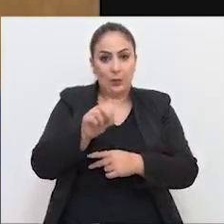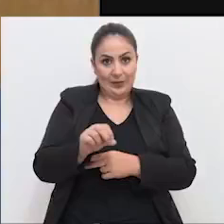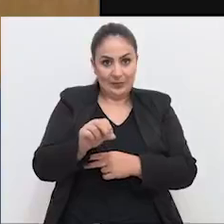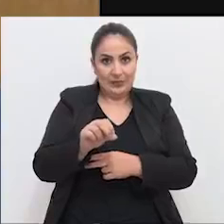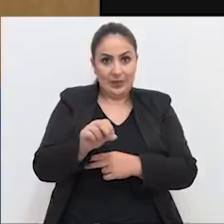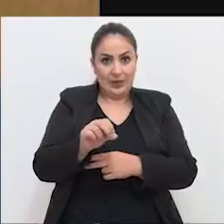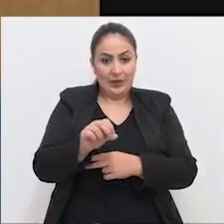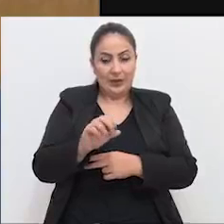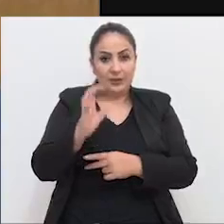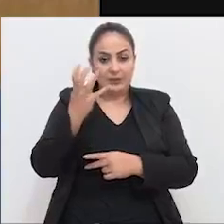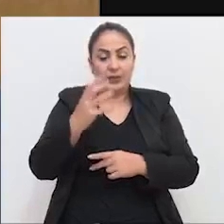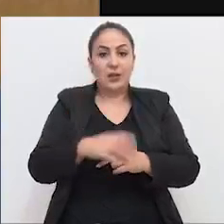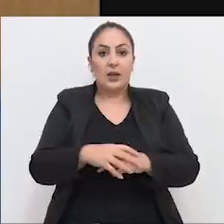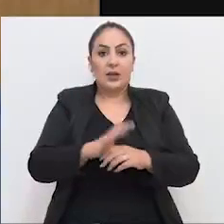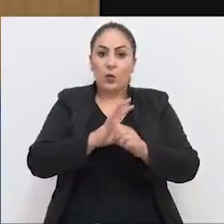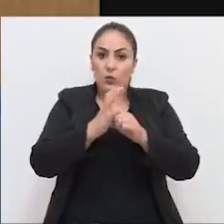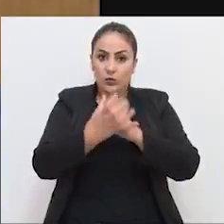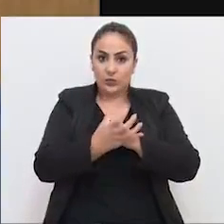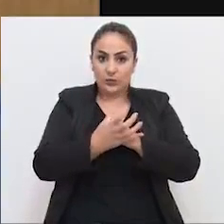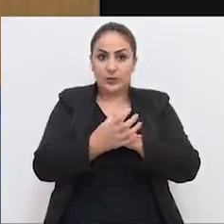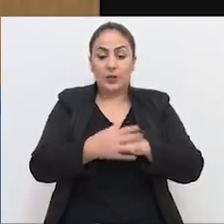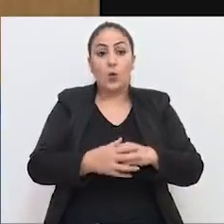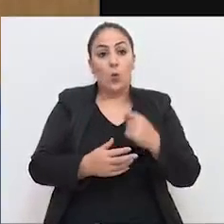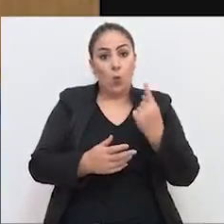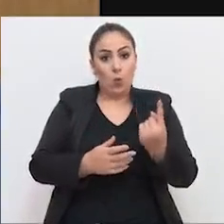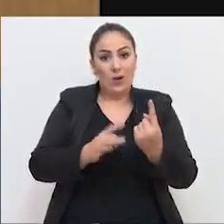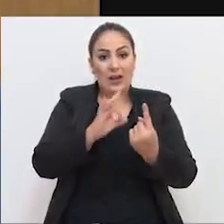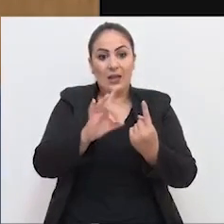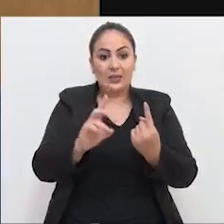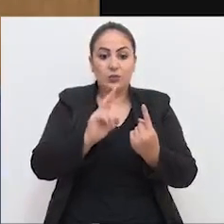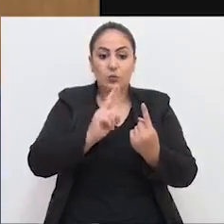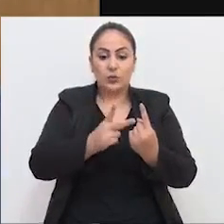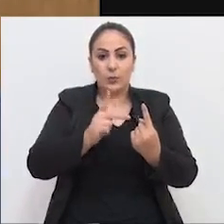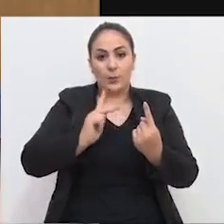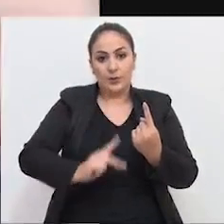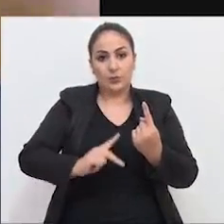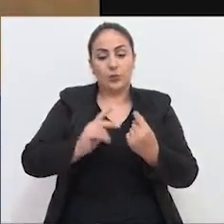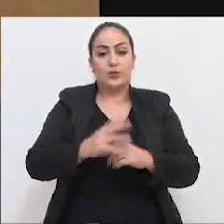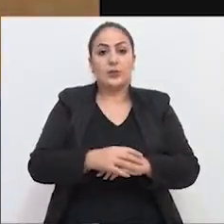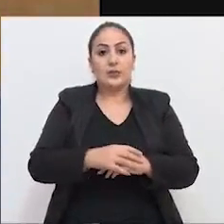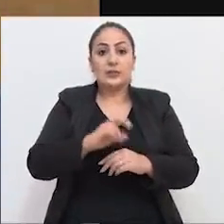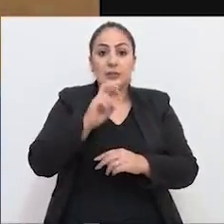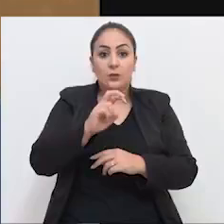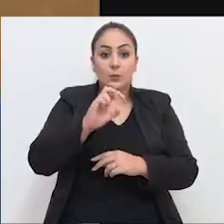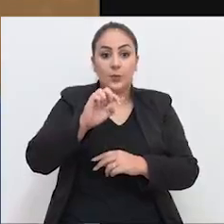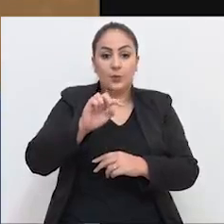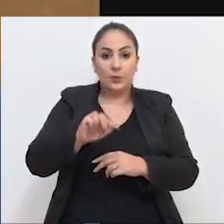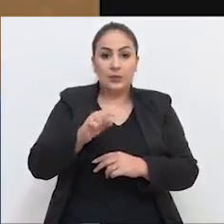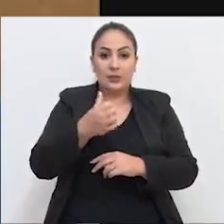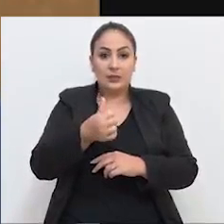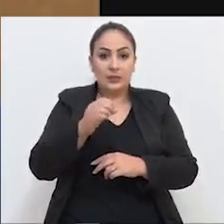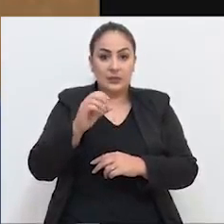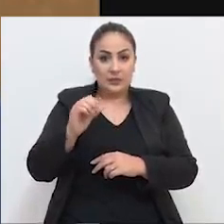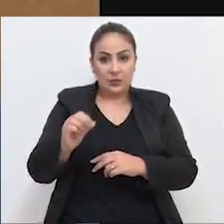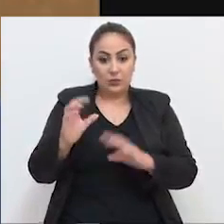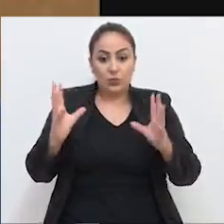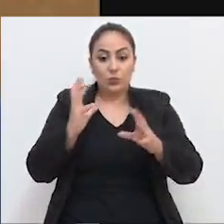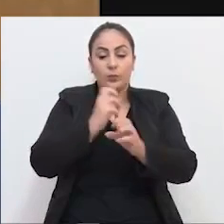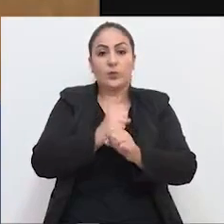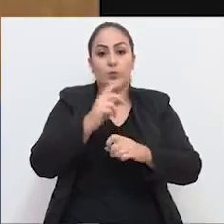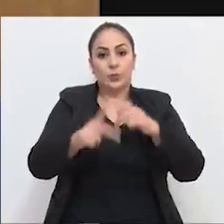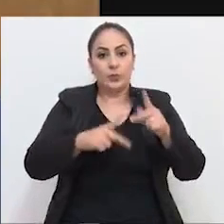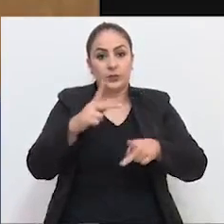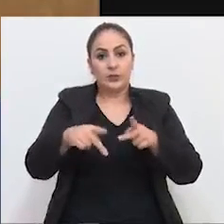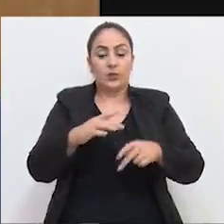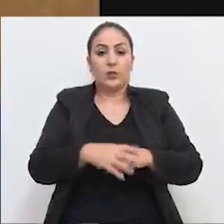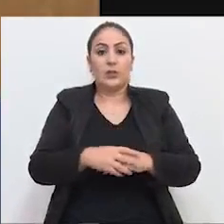5.650 casos, um caso a cada 2.000 habitantes, ou seja, 5.600 no total da população. Na segunda